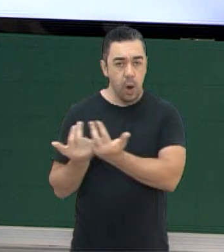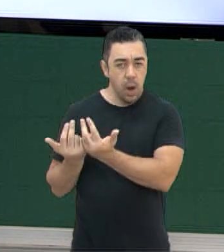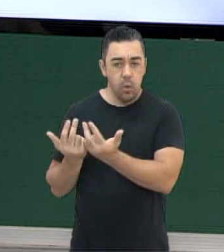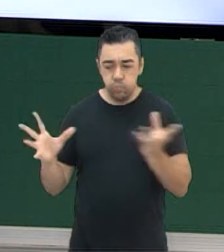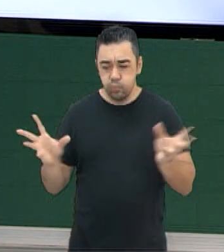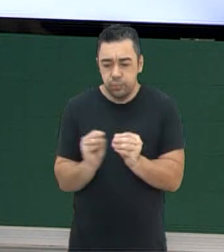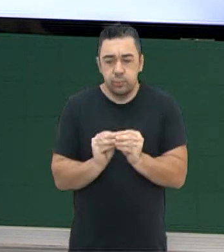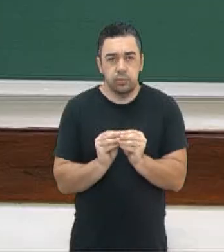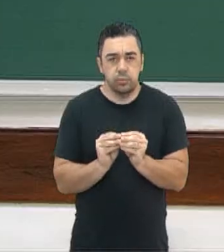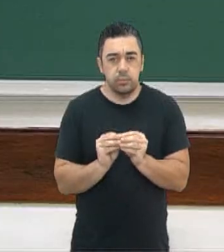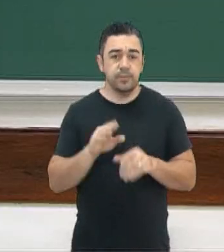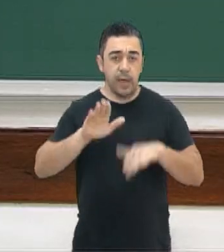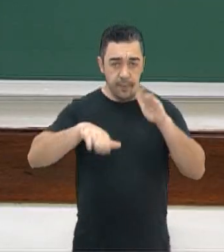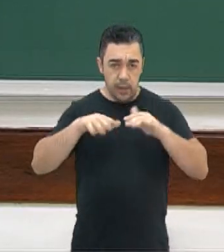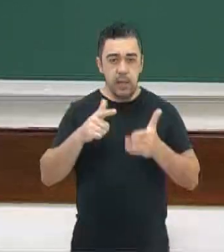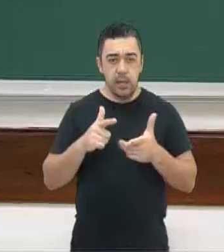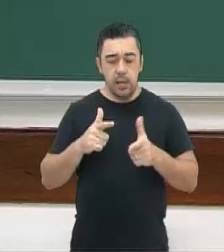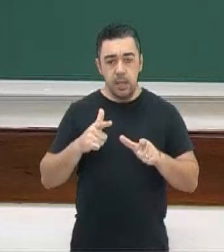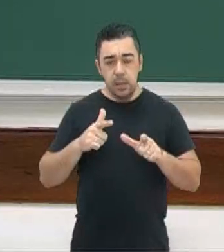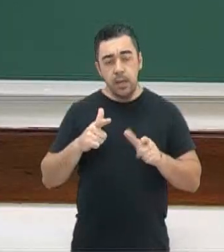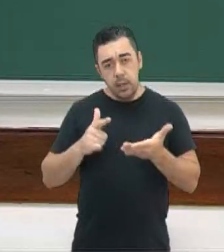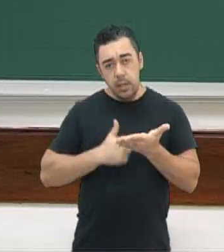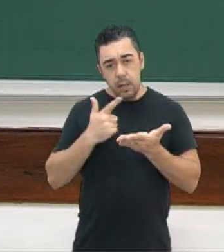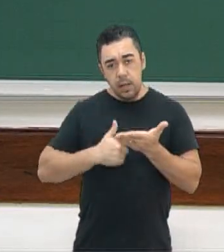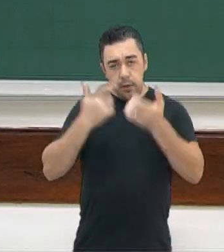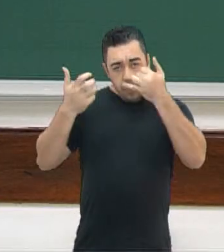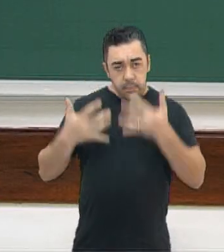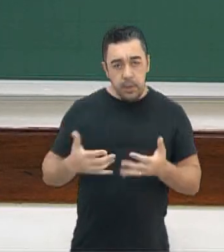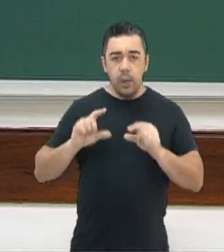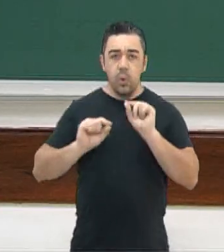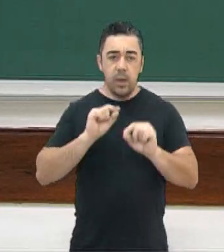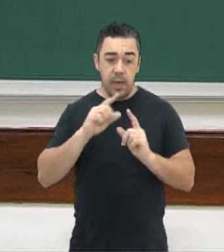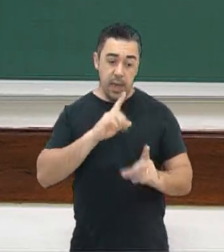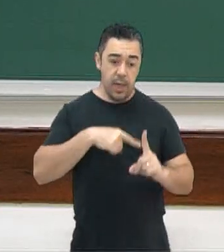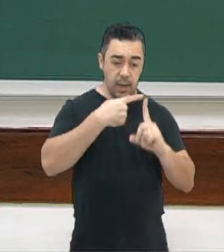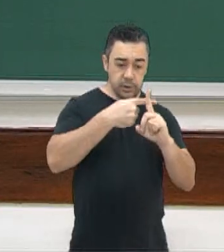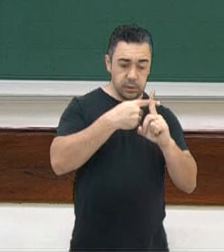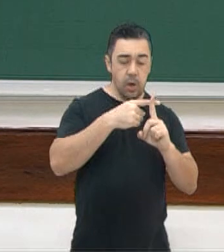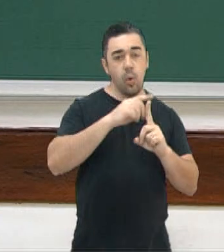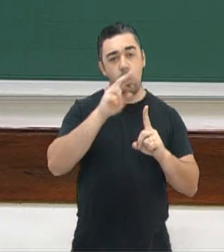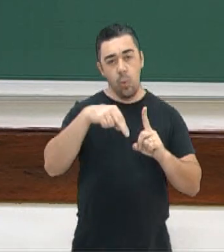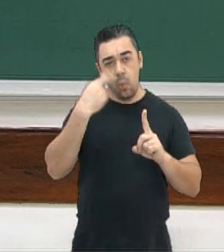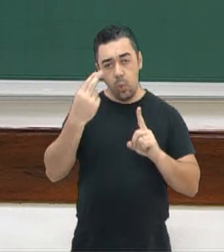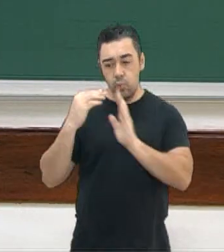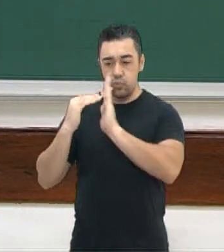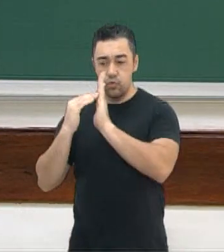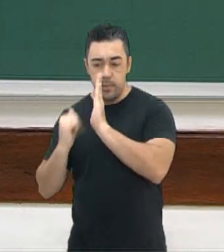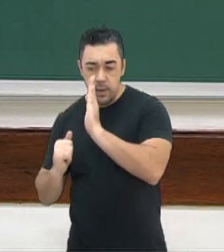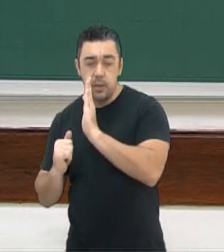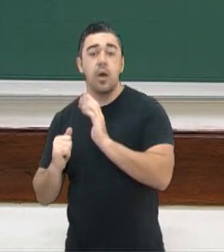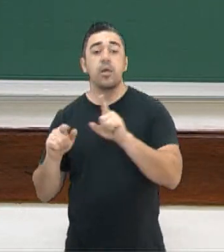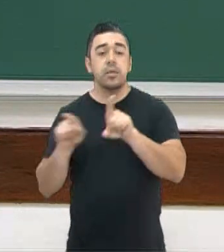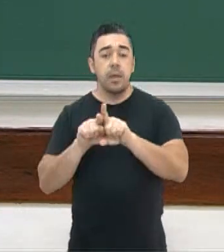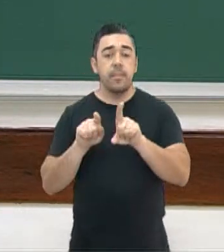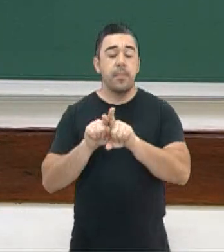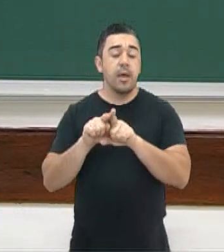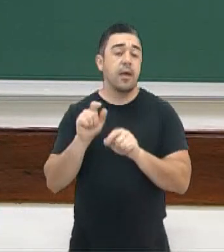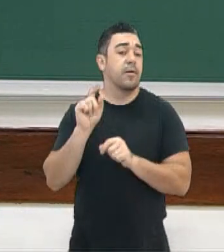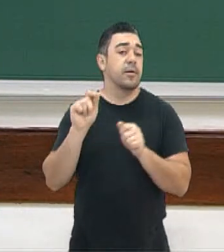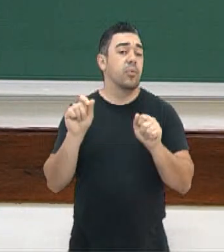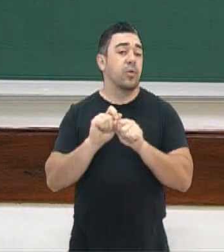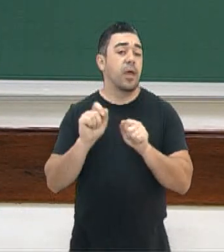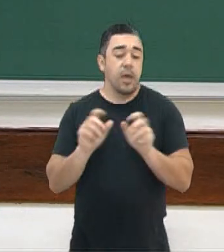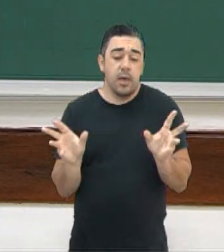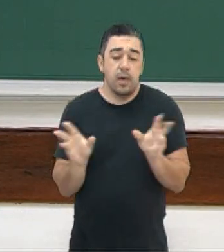livros, além de falar que é uma adição, uma subtração, ele também fala da questão de redução dos